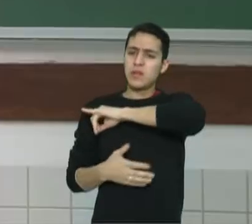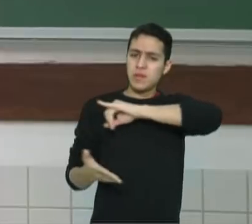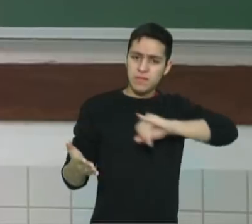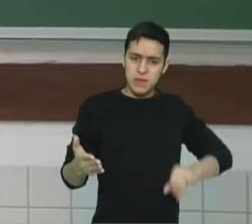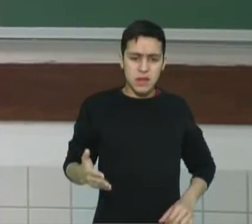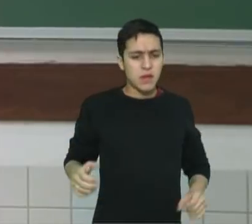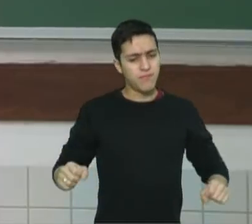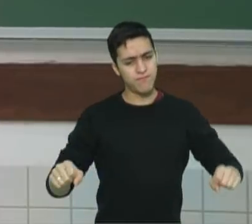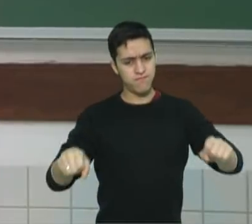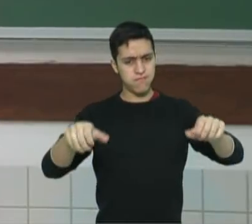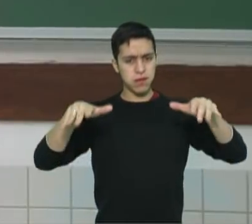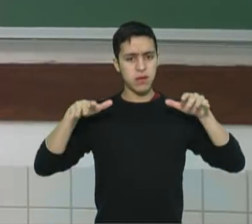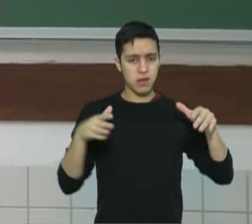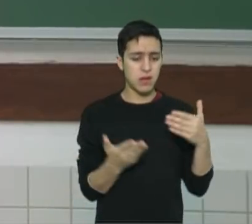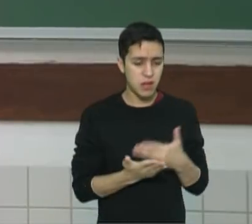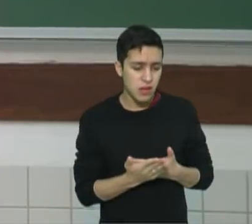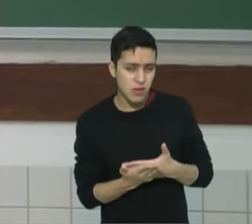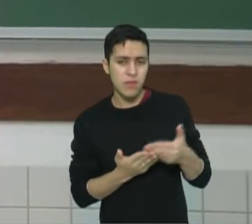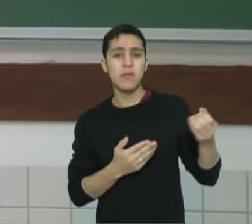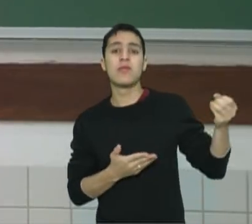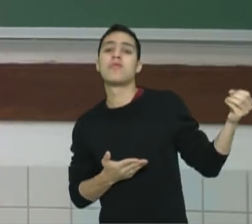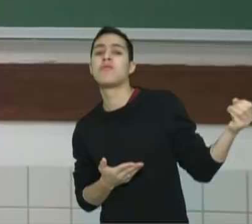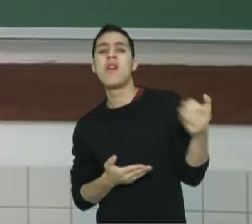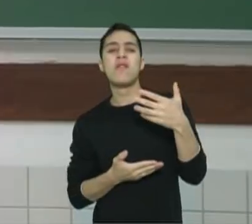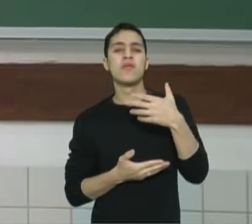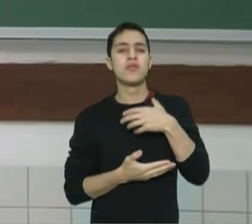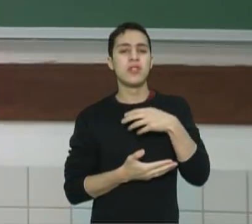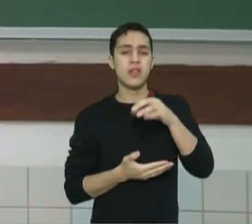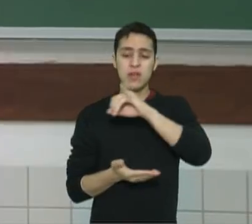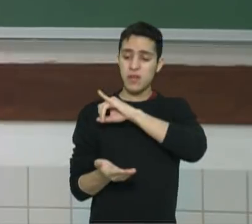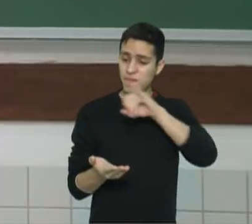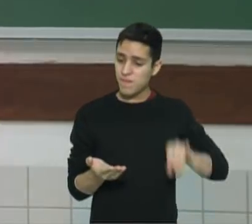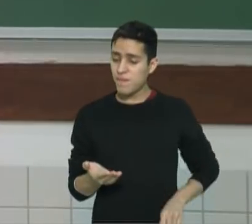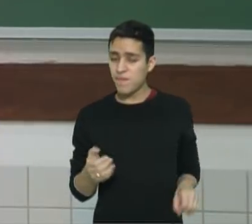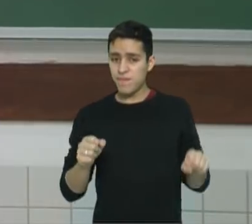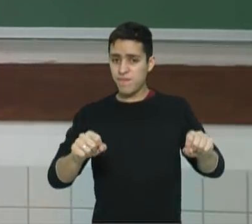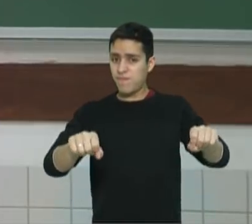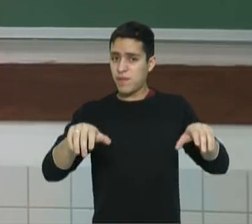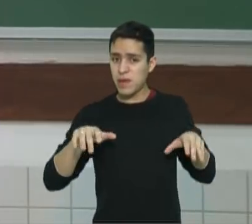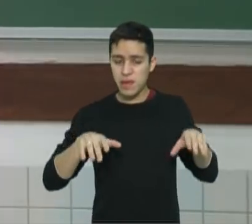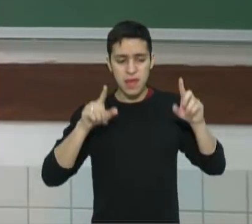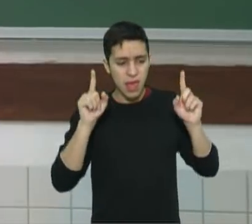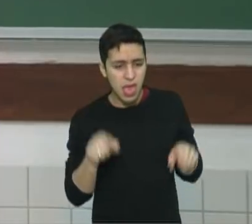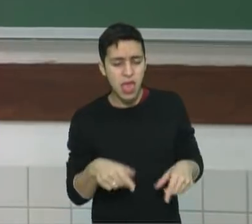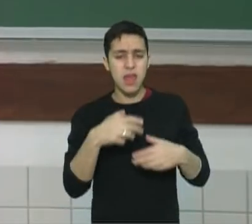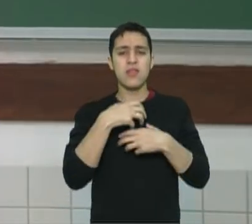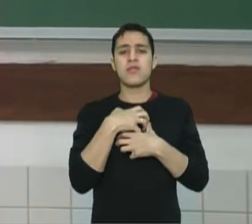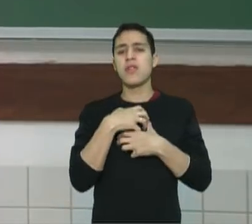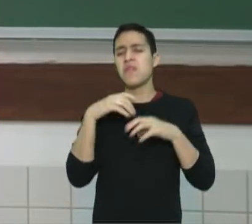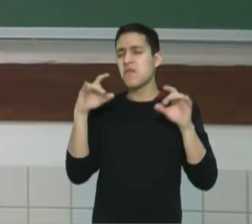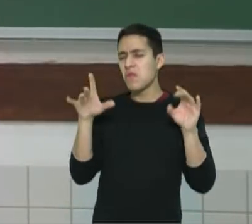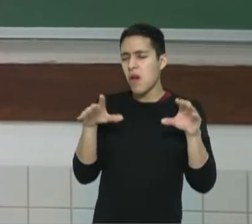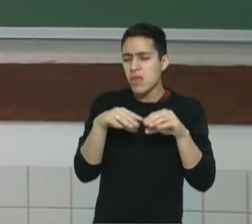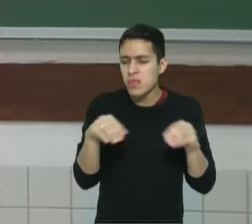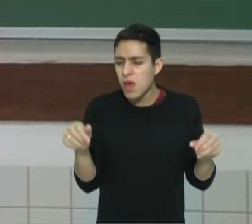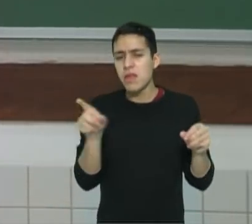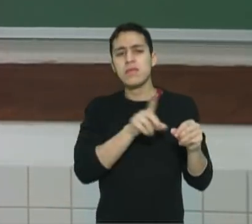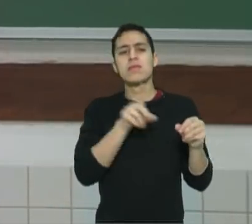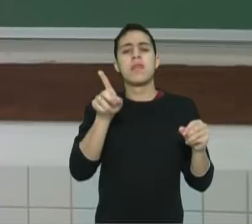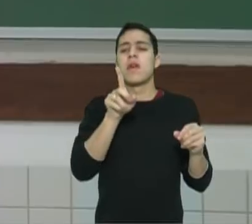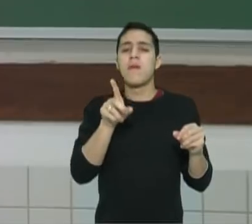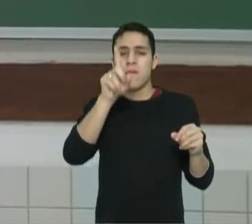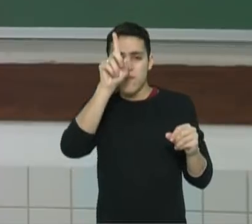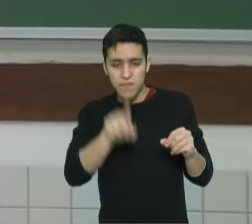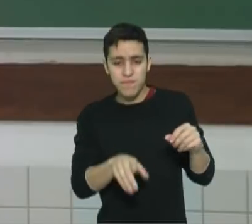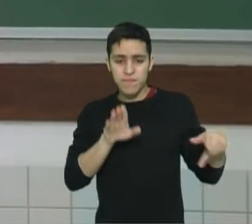a aparecer uma nova forma de imperialismo, uma forma além do território, um imperialismo